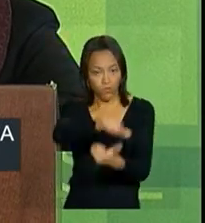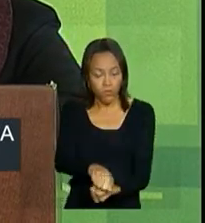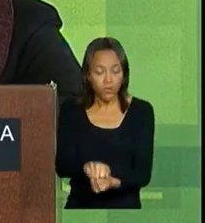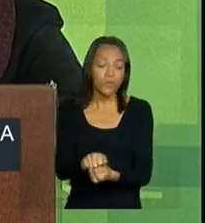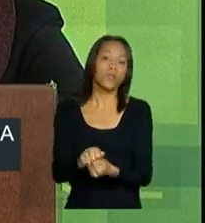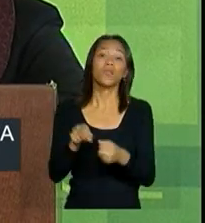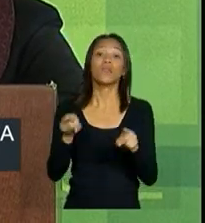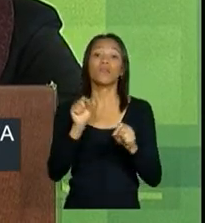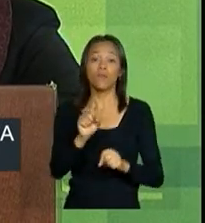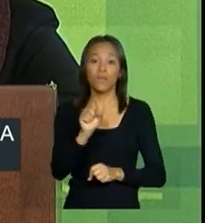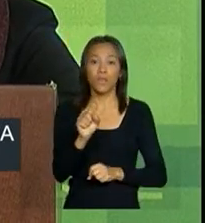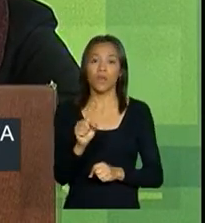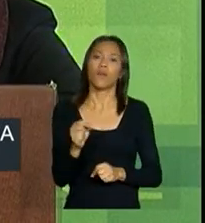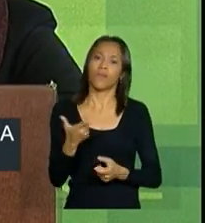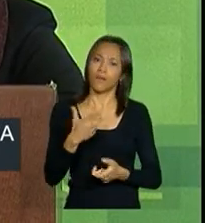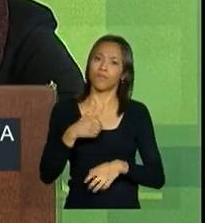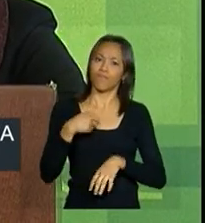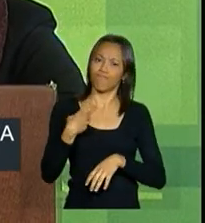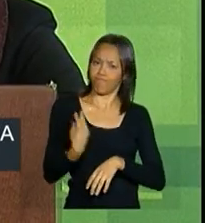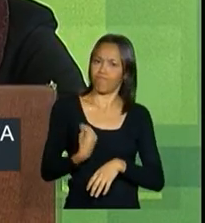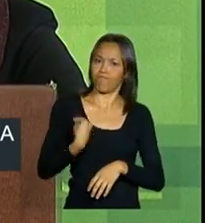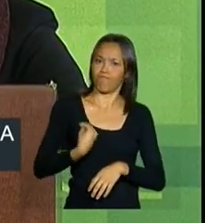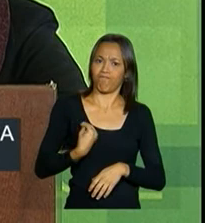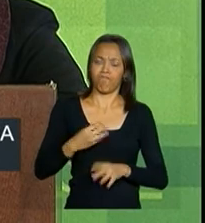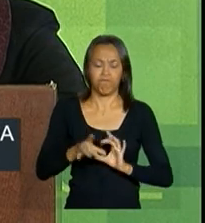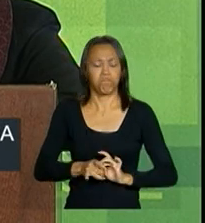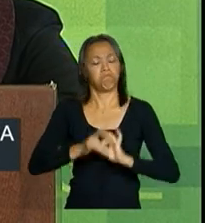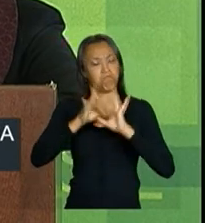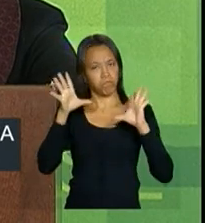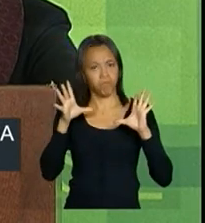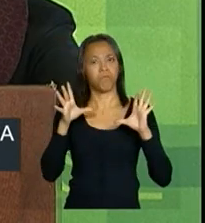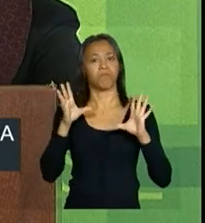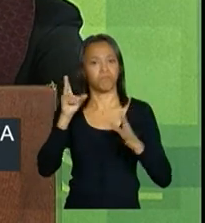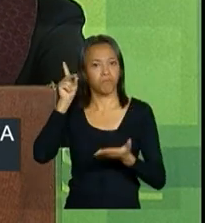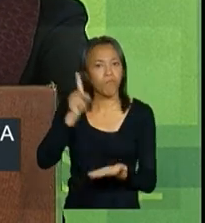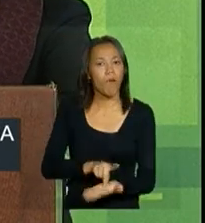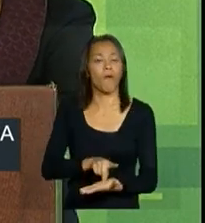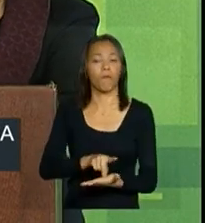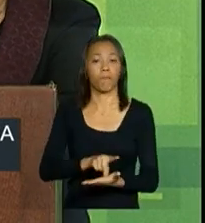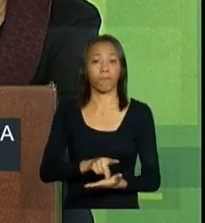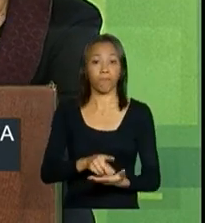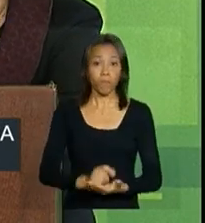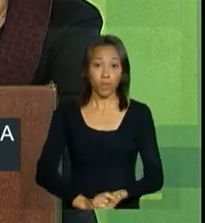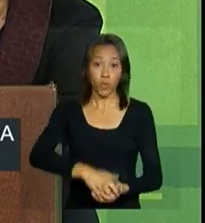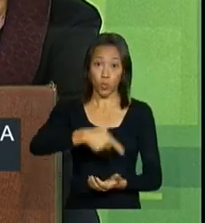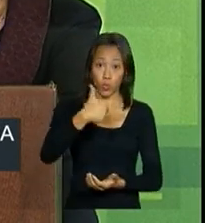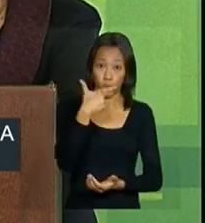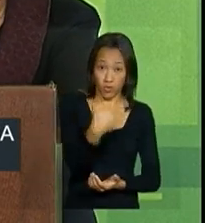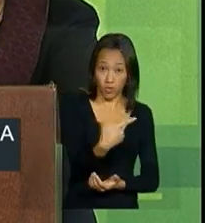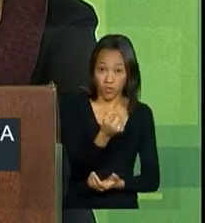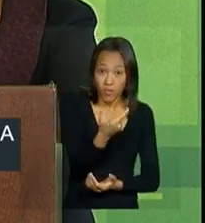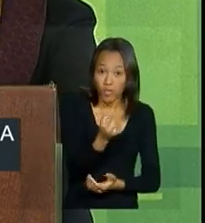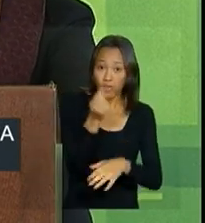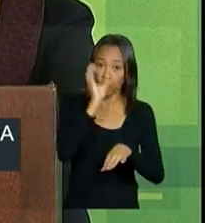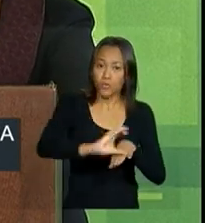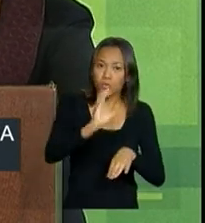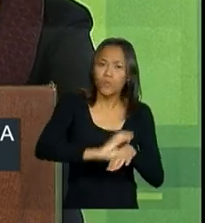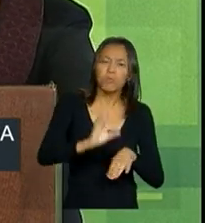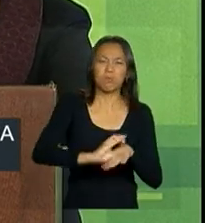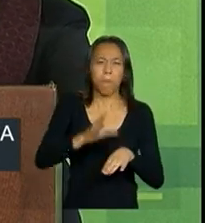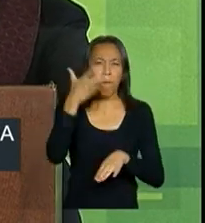que configurem em sua real emancipação dos vídeos dos 20 cursos